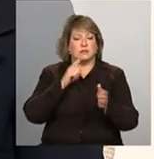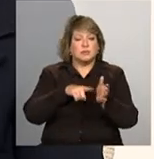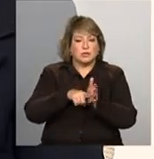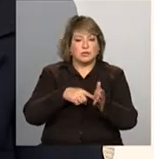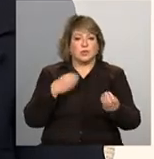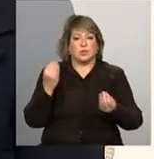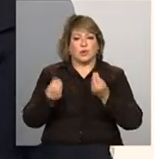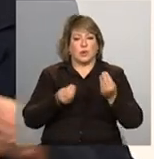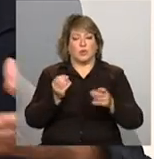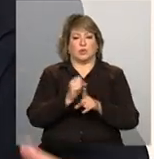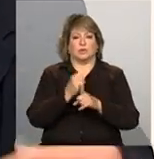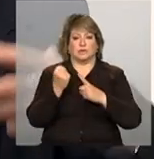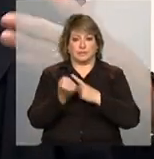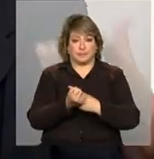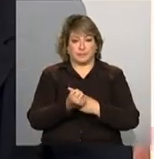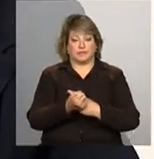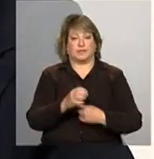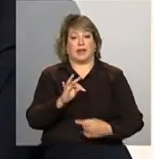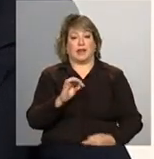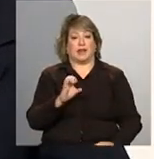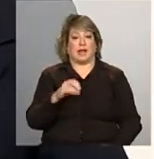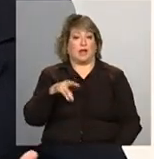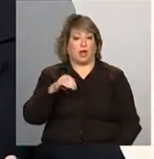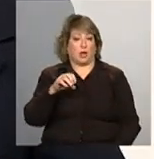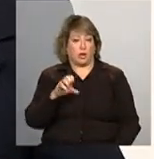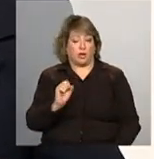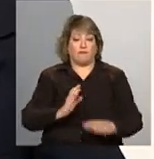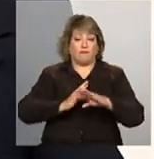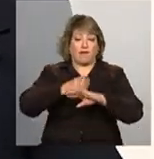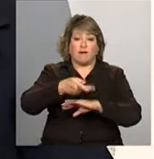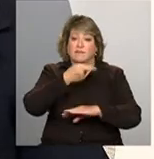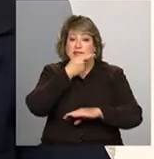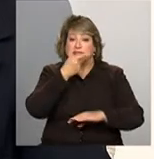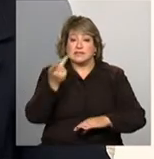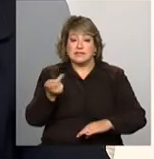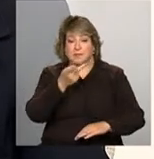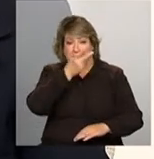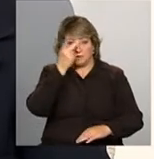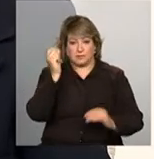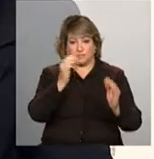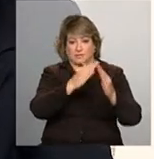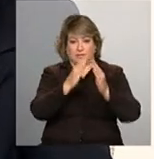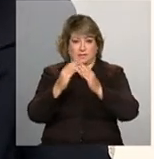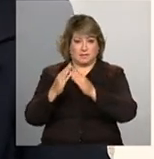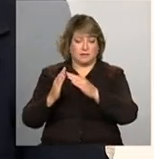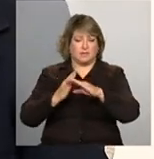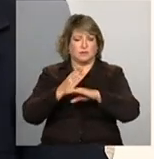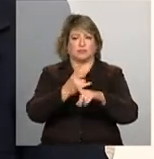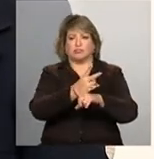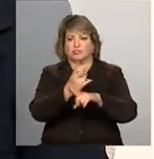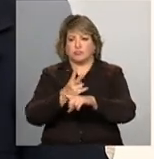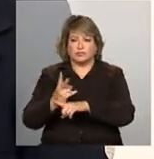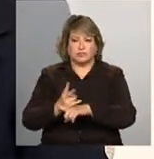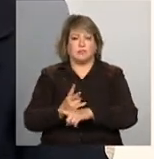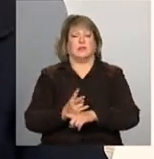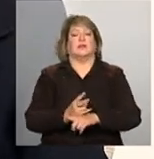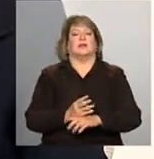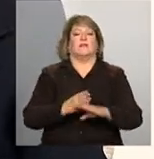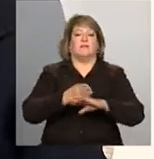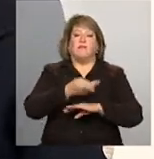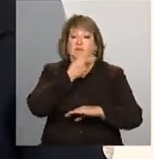um diagnóstico social. Os técnicos visitam os beneficiários, né, eles vão em busca deles, fazem a visita